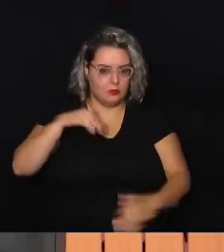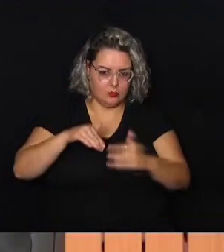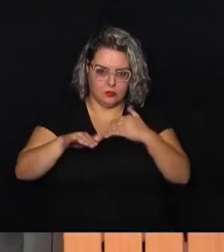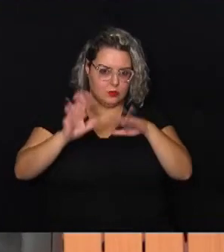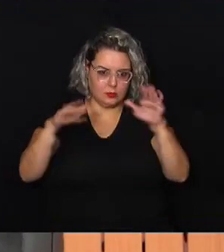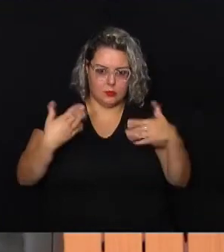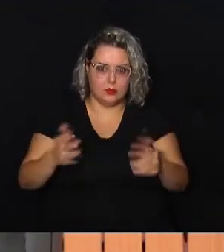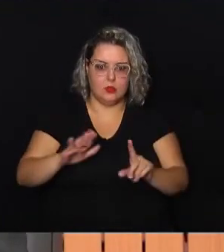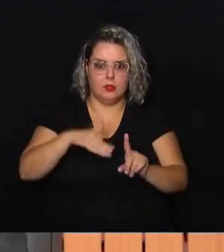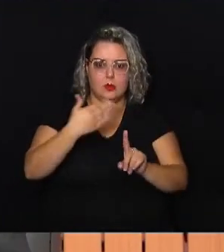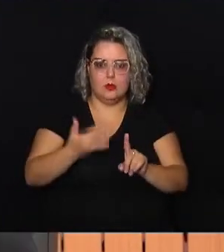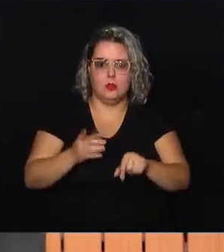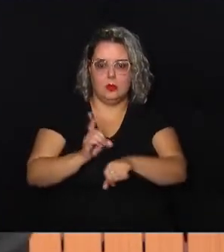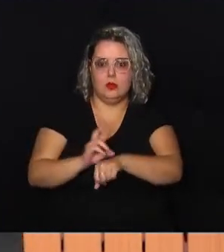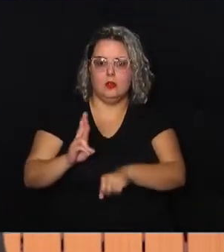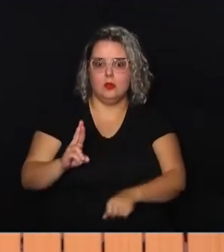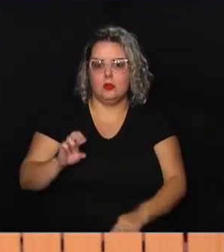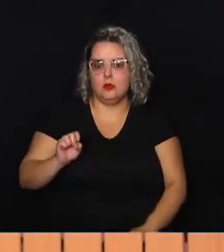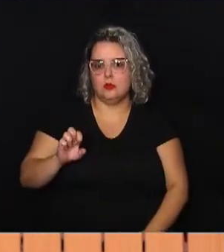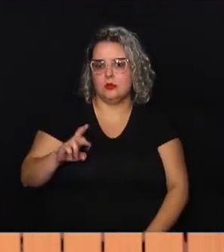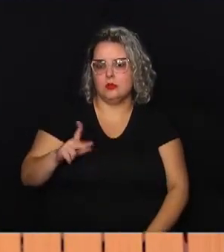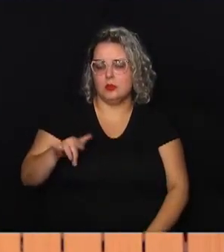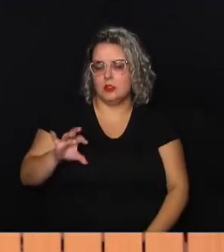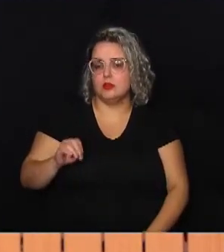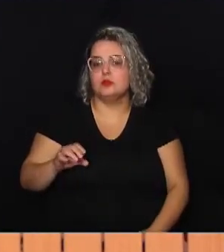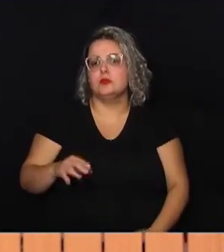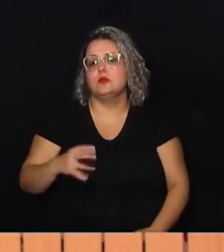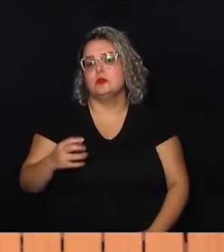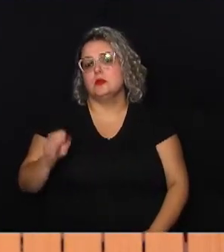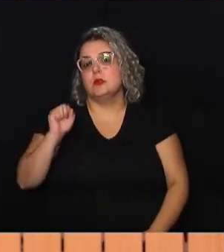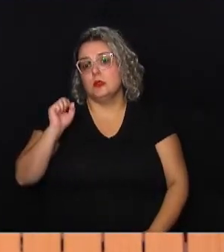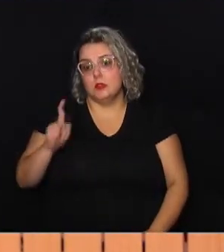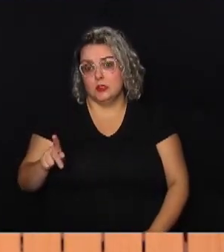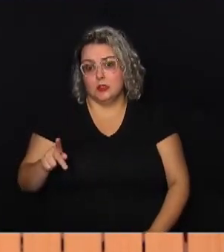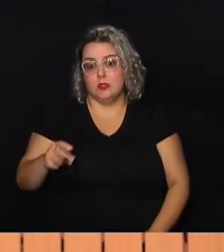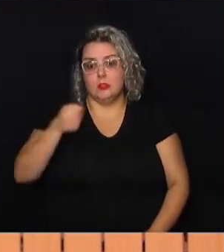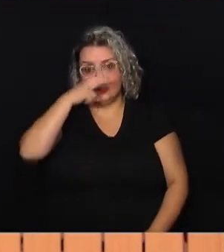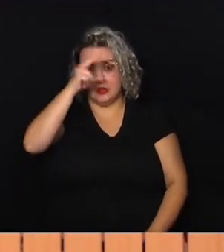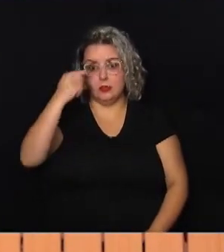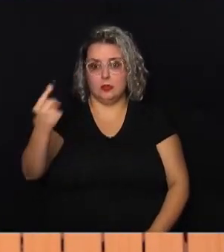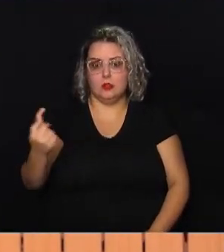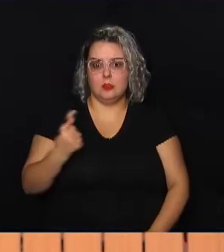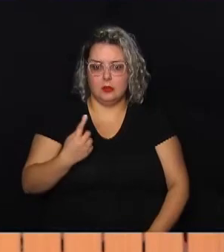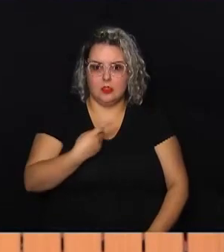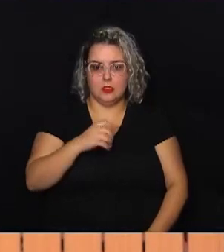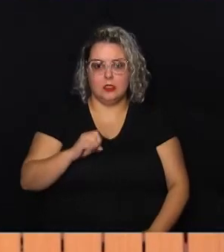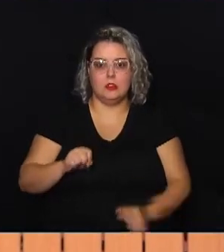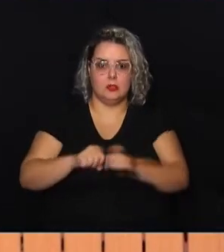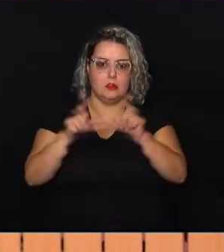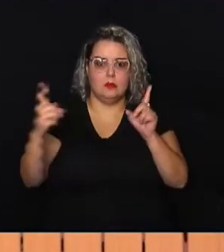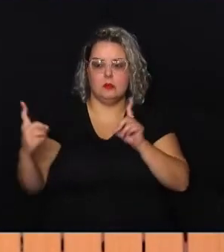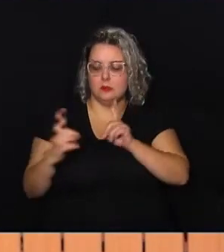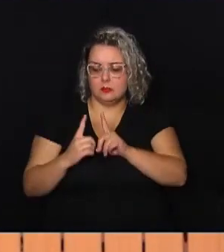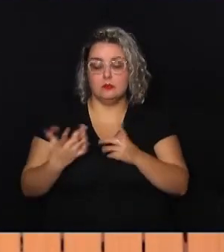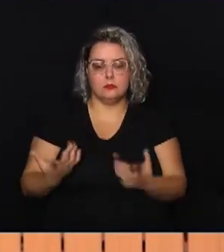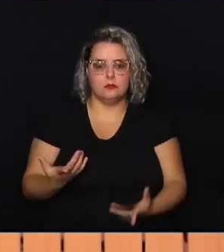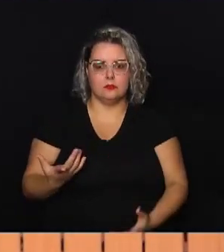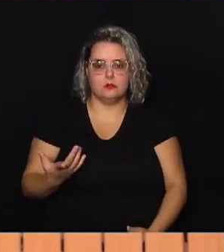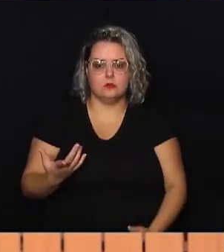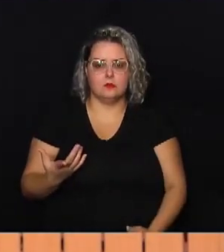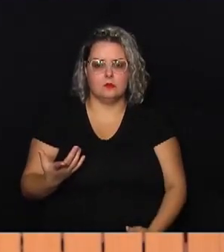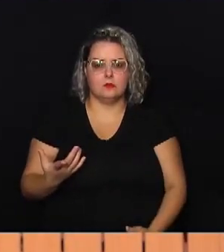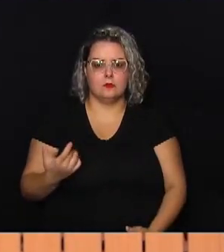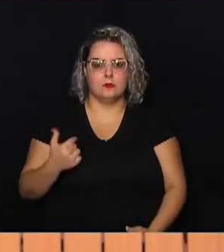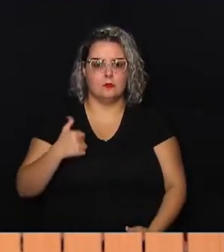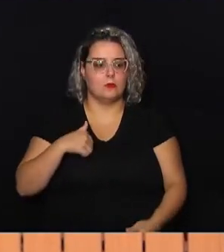homenagem ao Dr. Sérgio Dias, que se aposentou, e o prefeito chegou para mim às 10 da manhã e falou, olha, eu saí uma